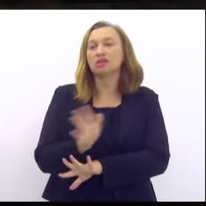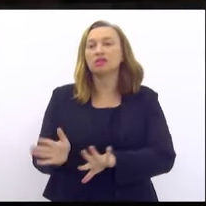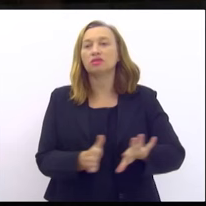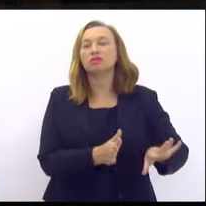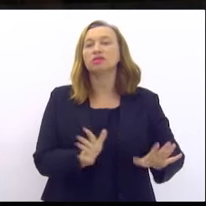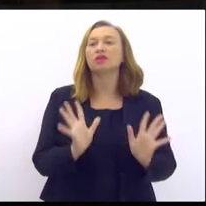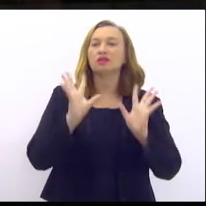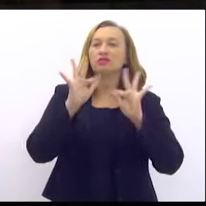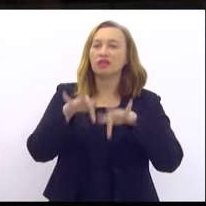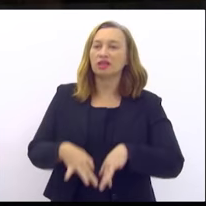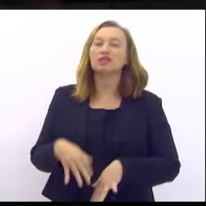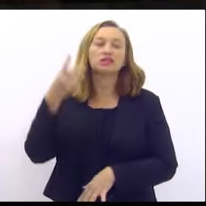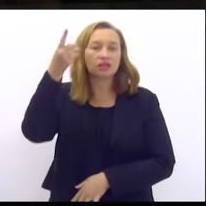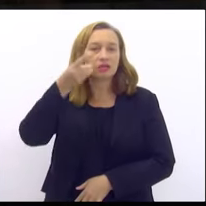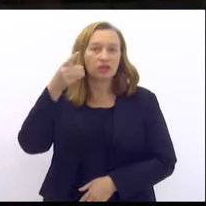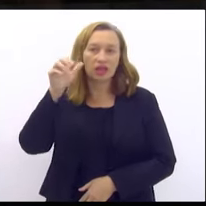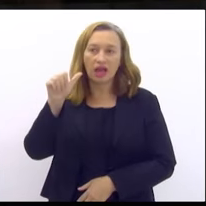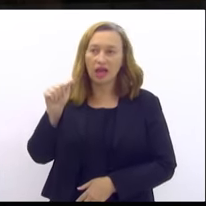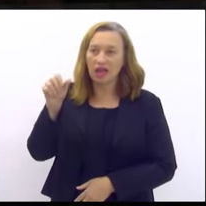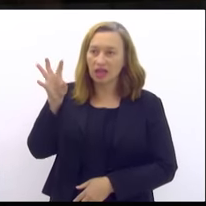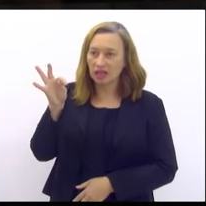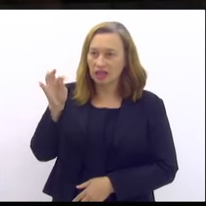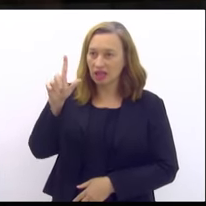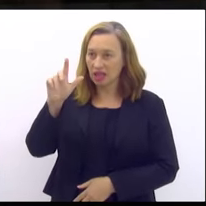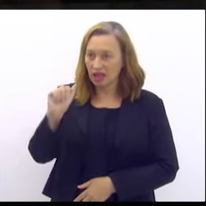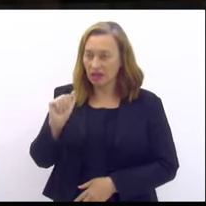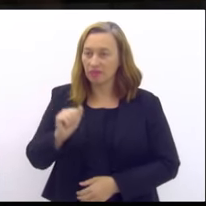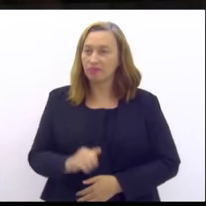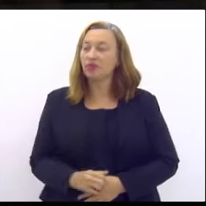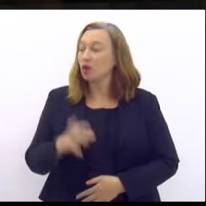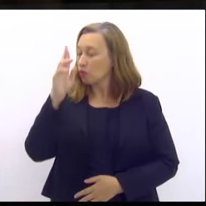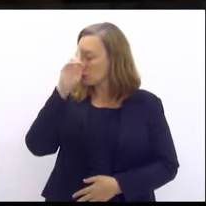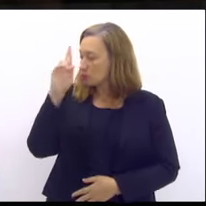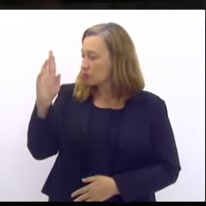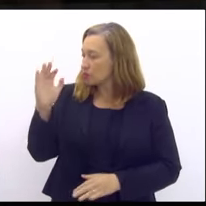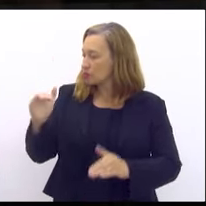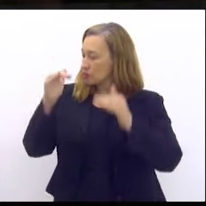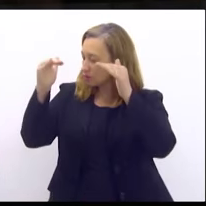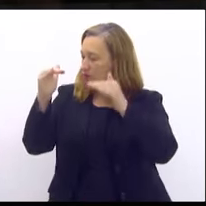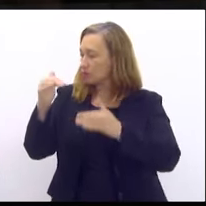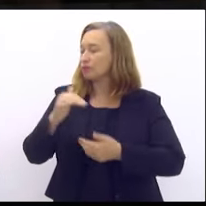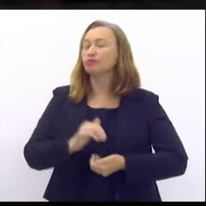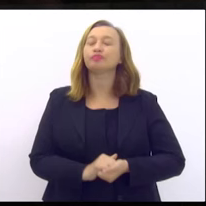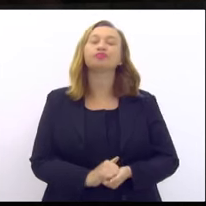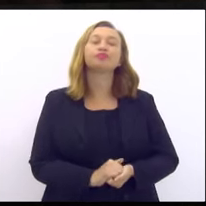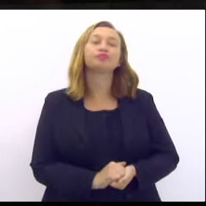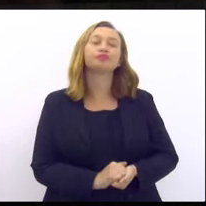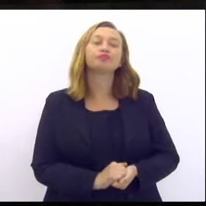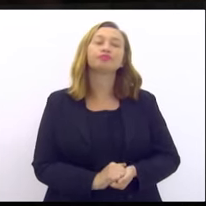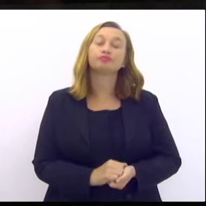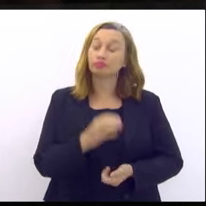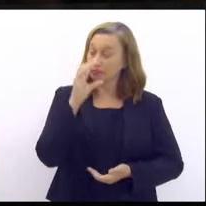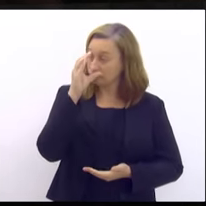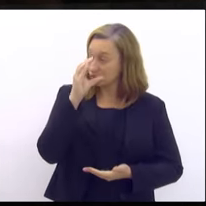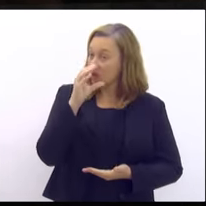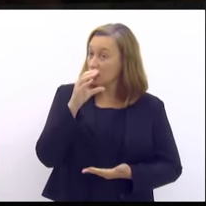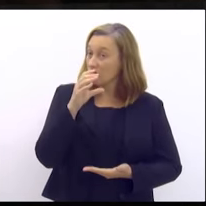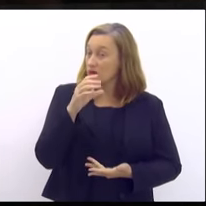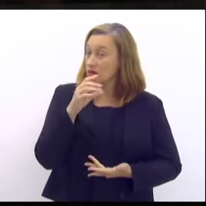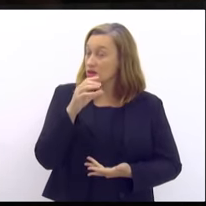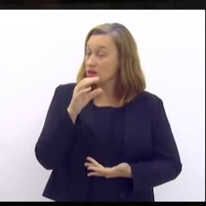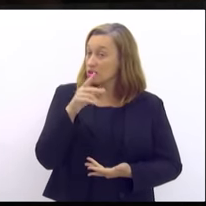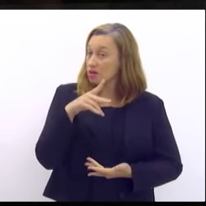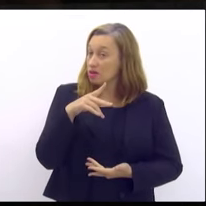Átila Nunes Vossa Excelência em tese tem